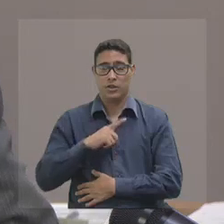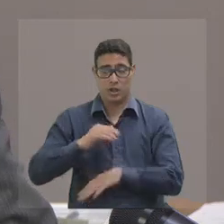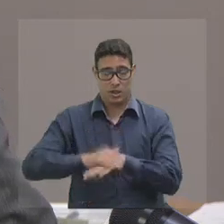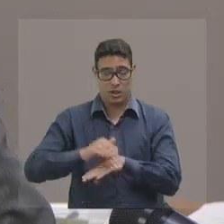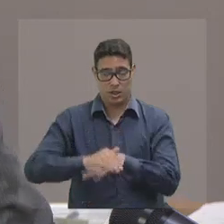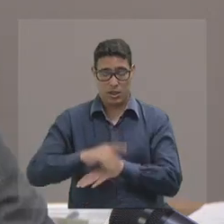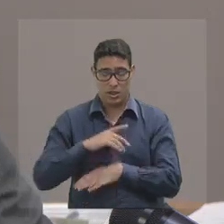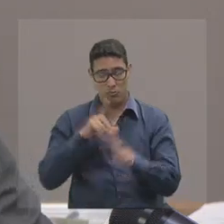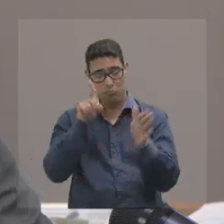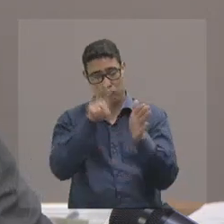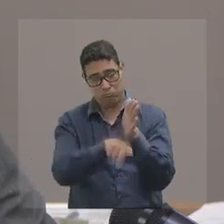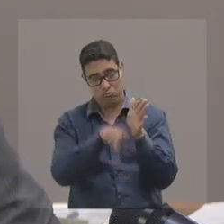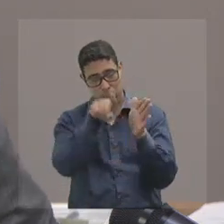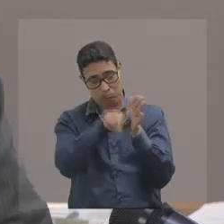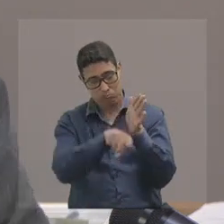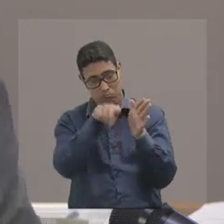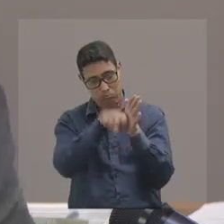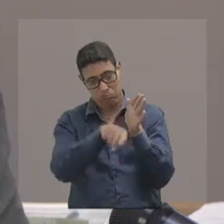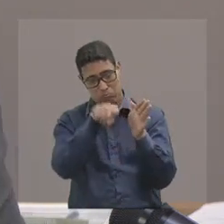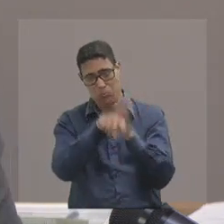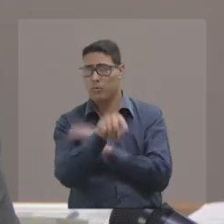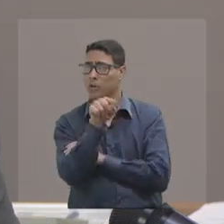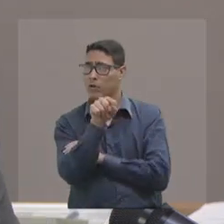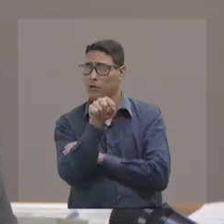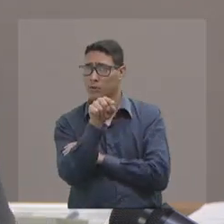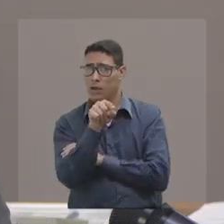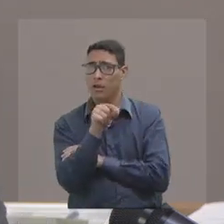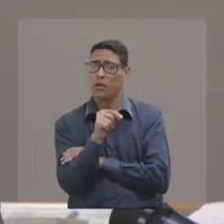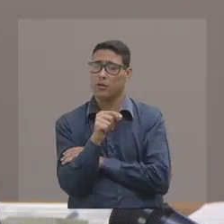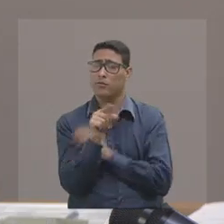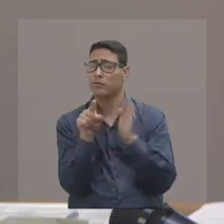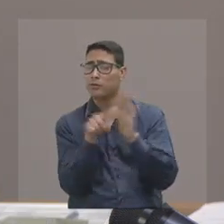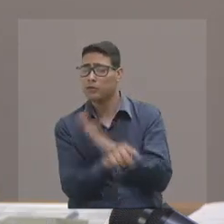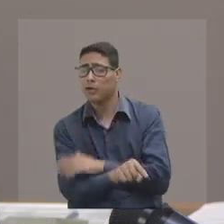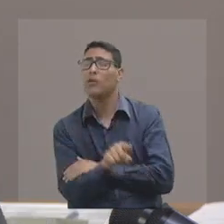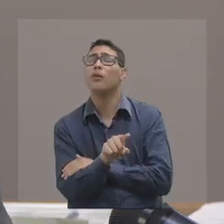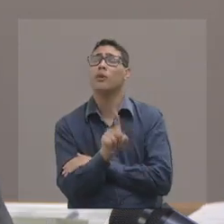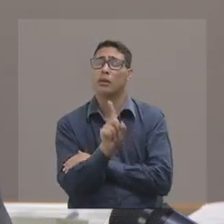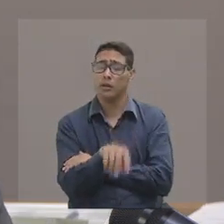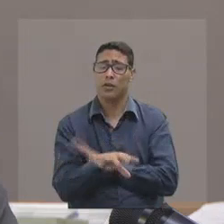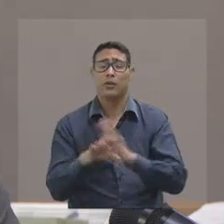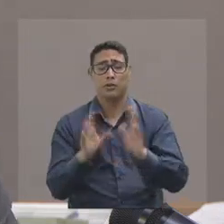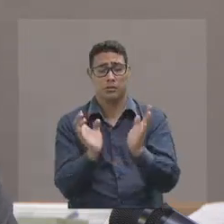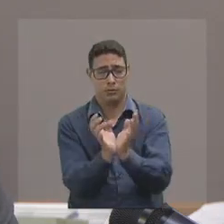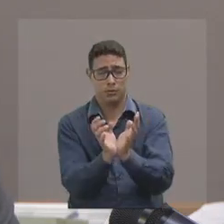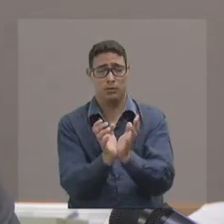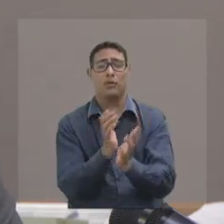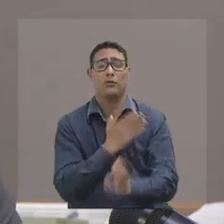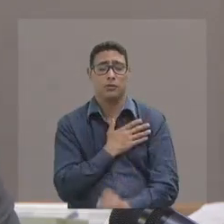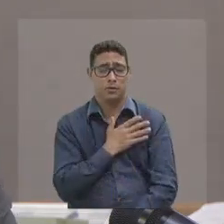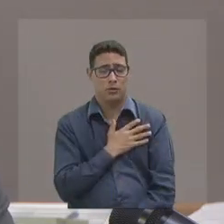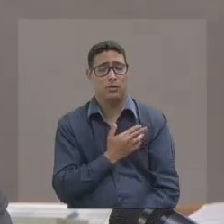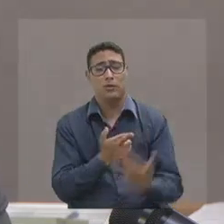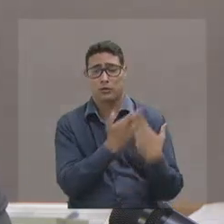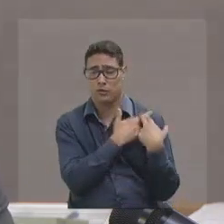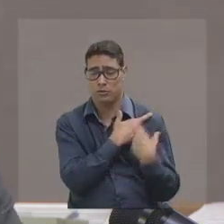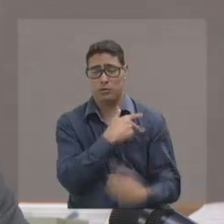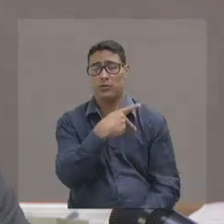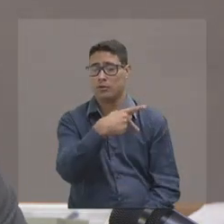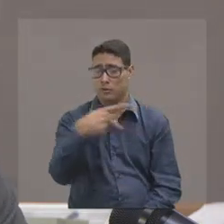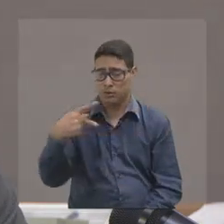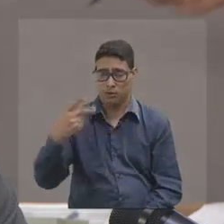questionamentos a secretária dizendo a secretário seguinte nesta Comissão da qual o presidia secretária